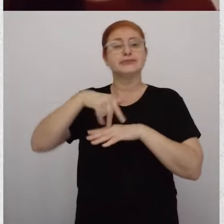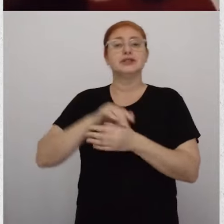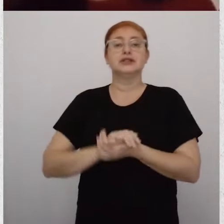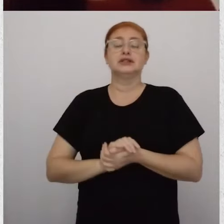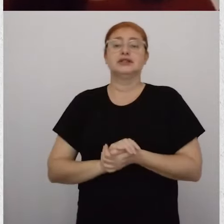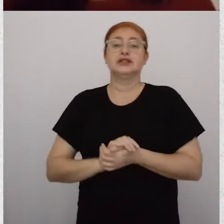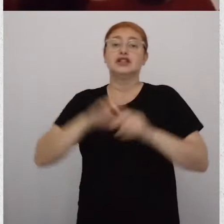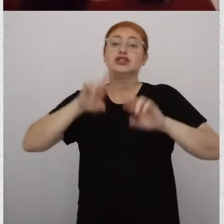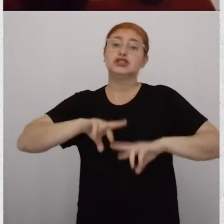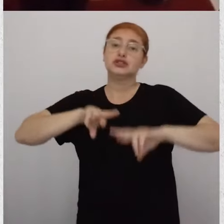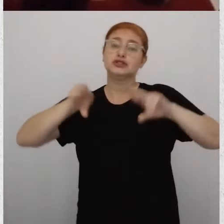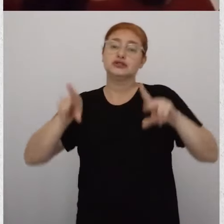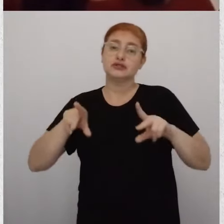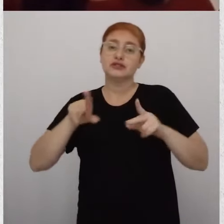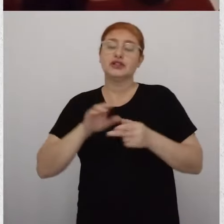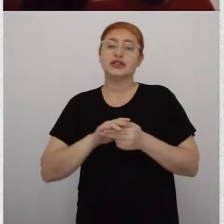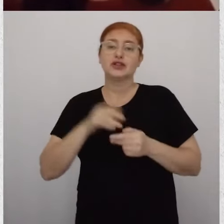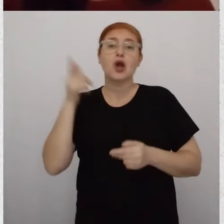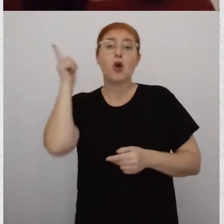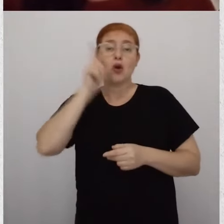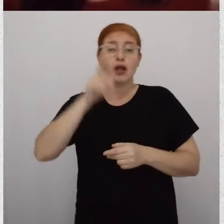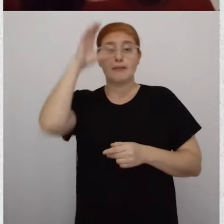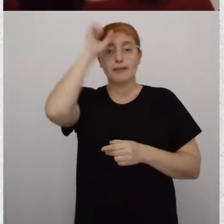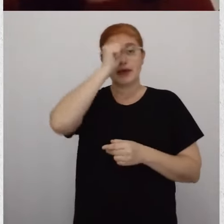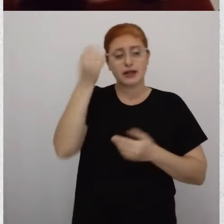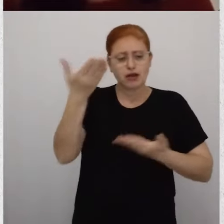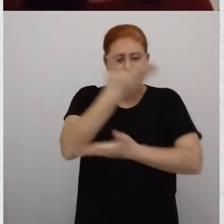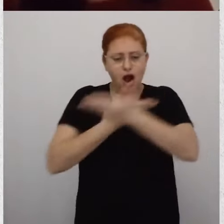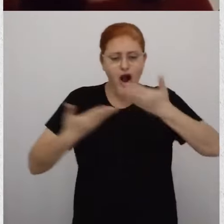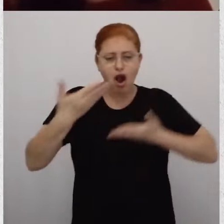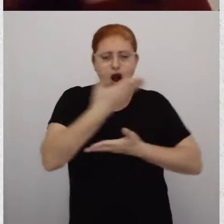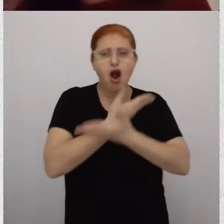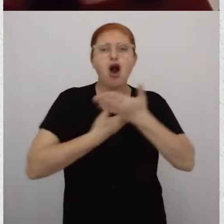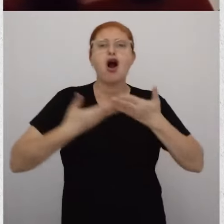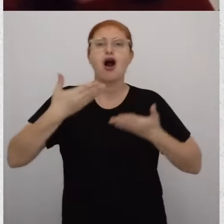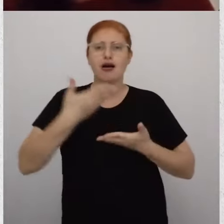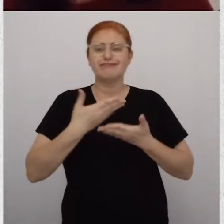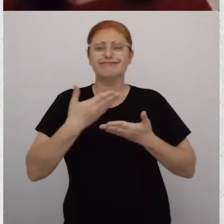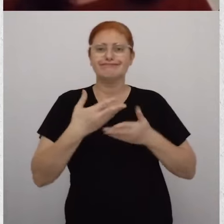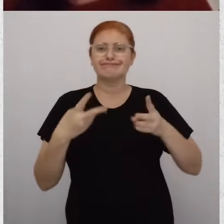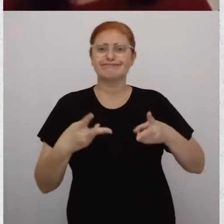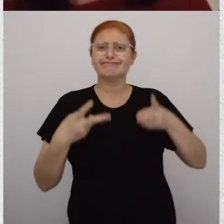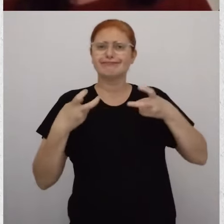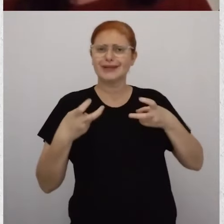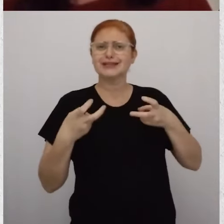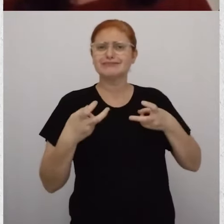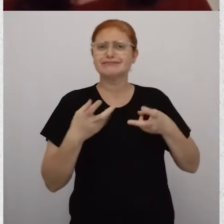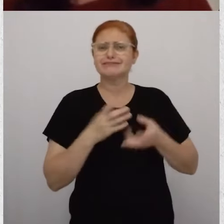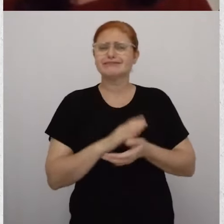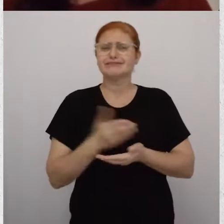enfim, os diferentes sujeitos possam aprender uns com as outras, se rever uns com os outros,